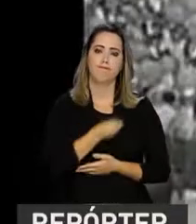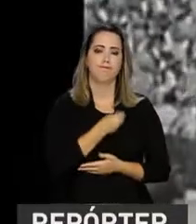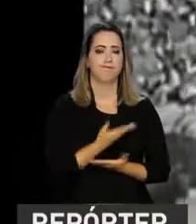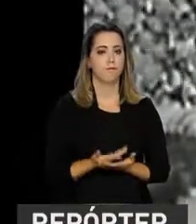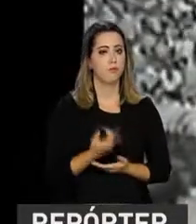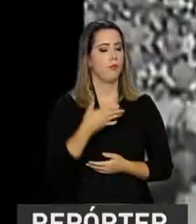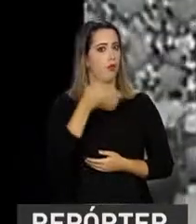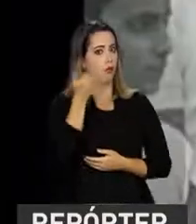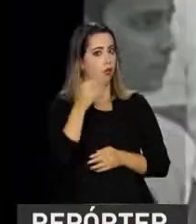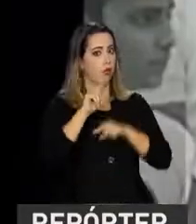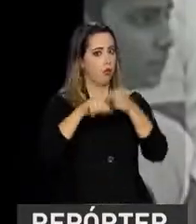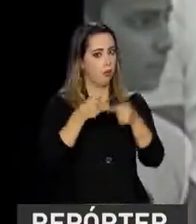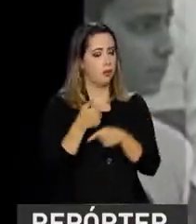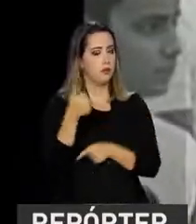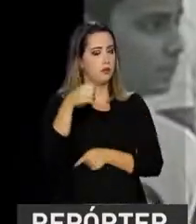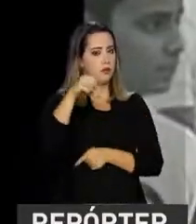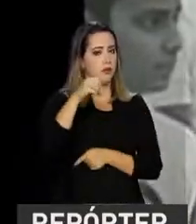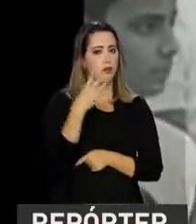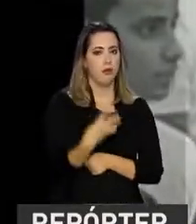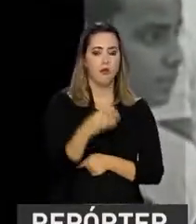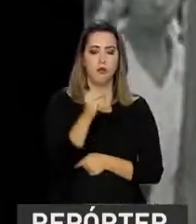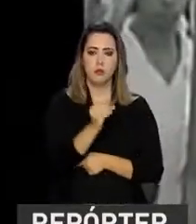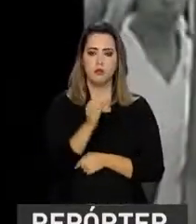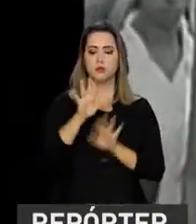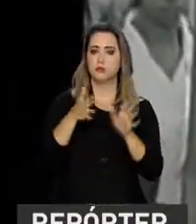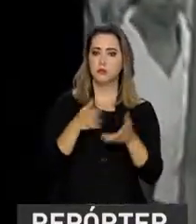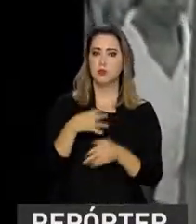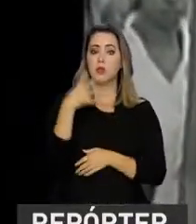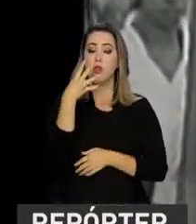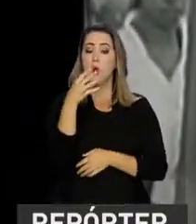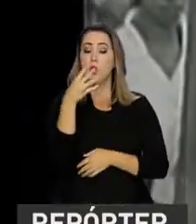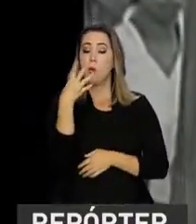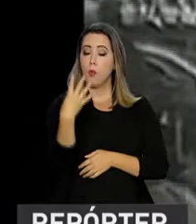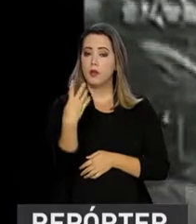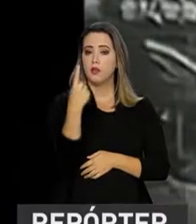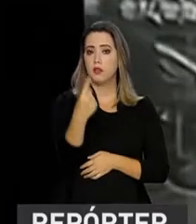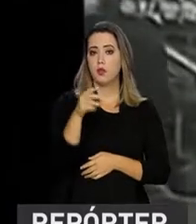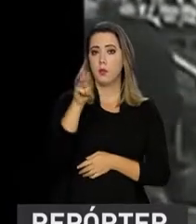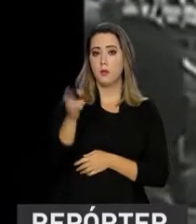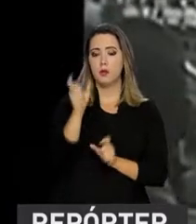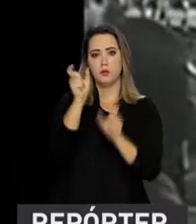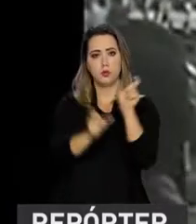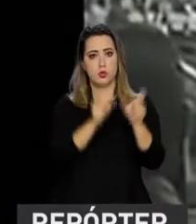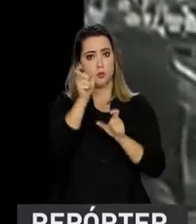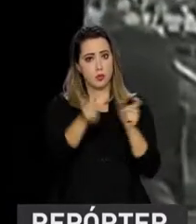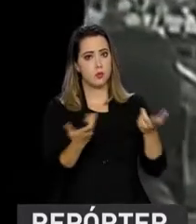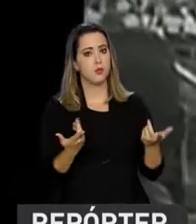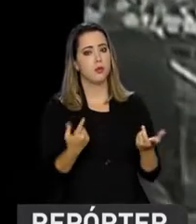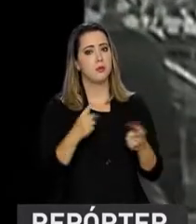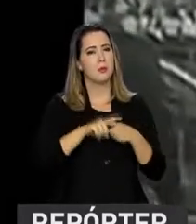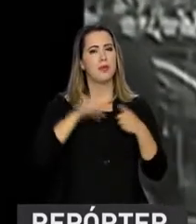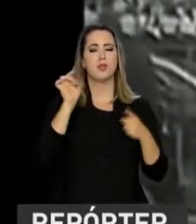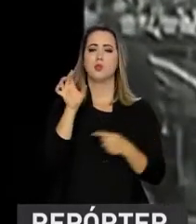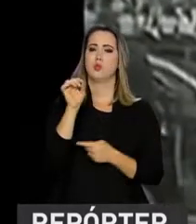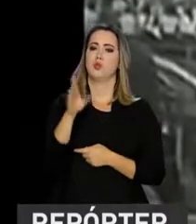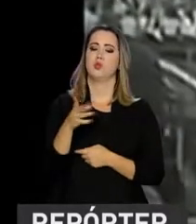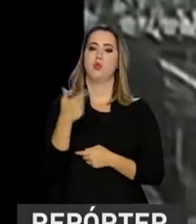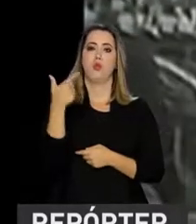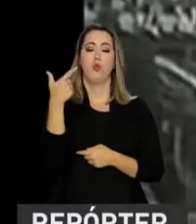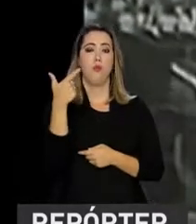dos anos 1940, o Brasil tinha cerca de 41 milhões de habitantes, mas apenas cerca